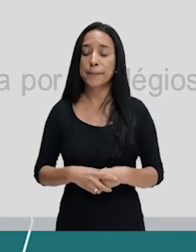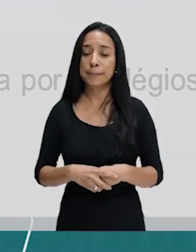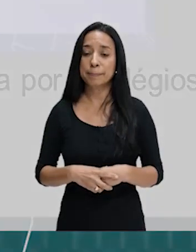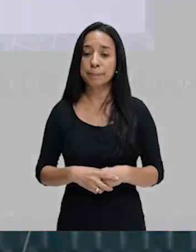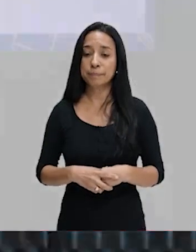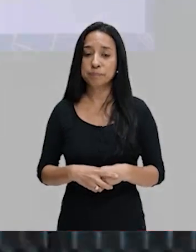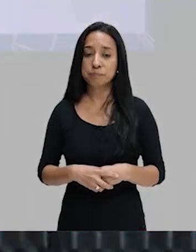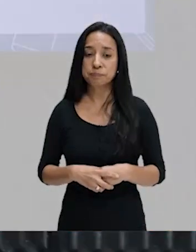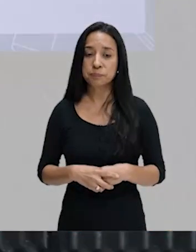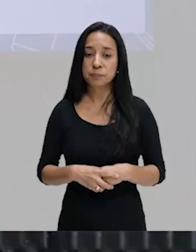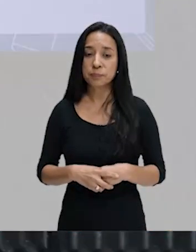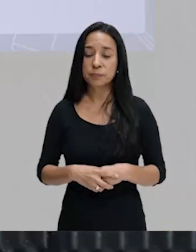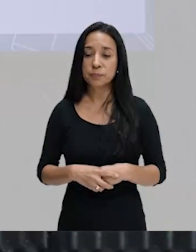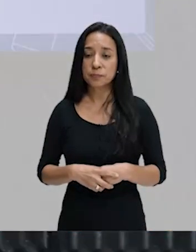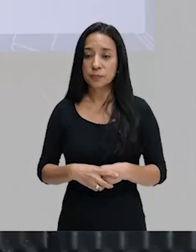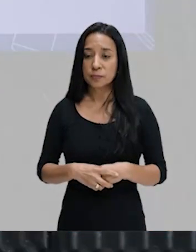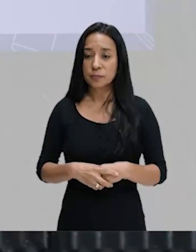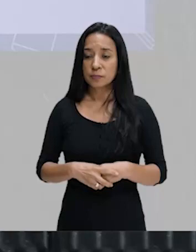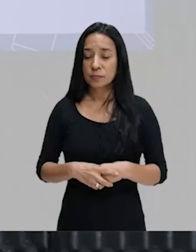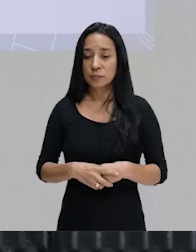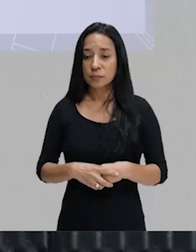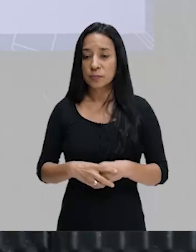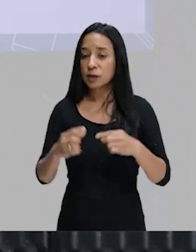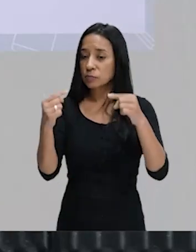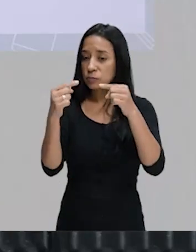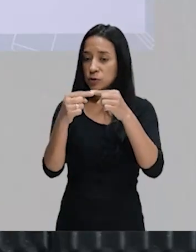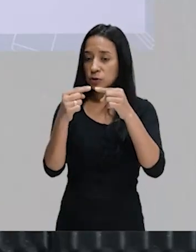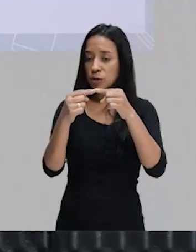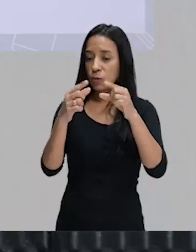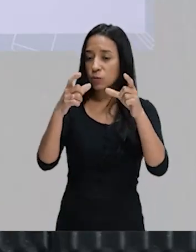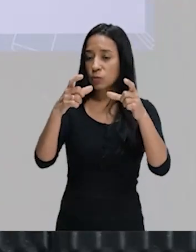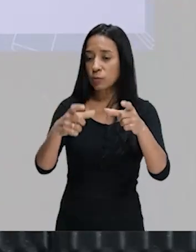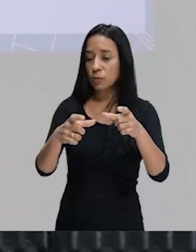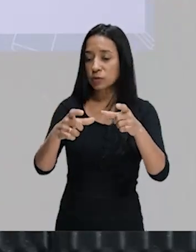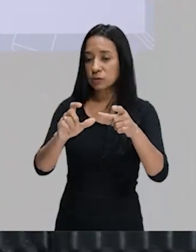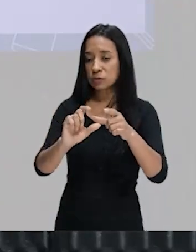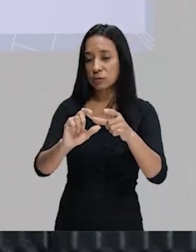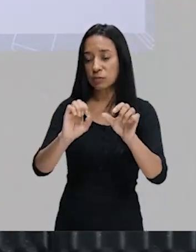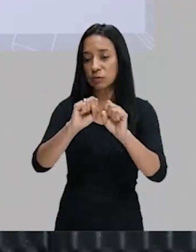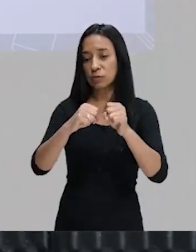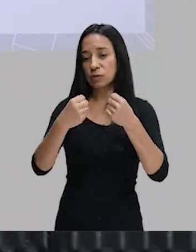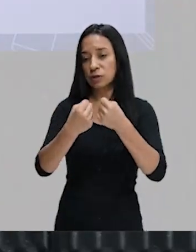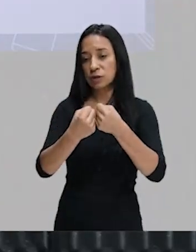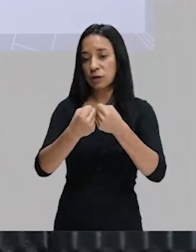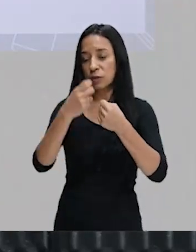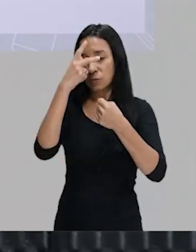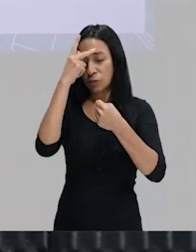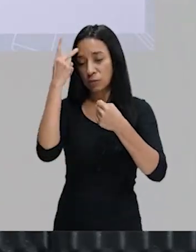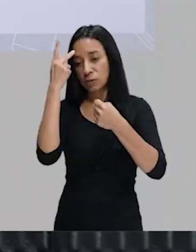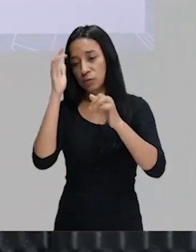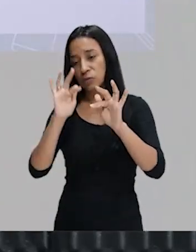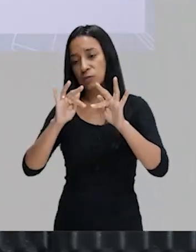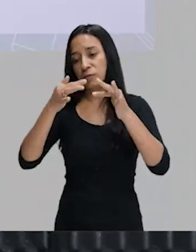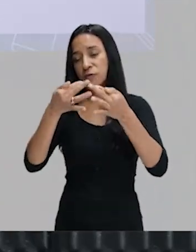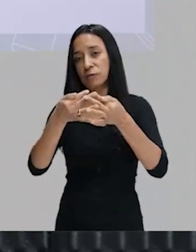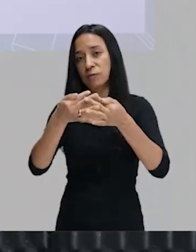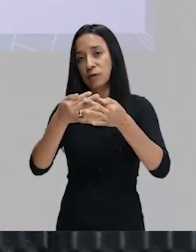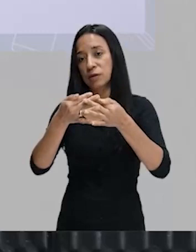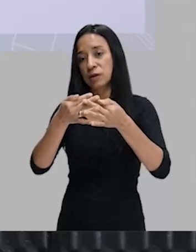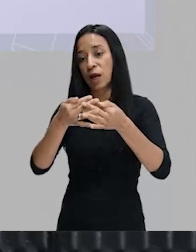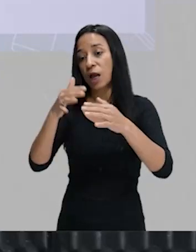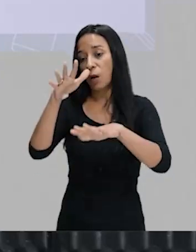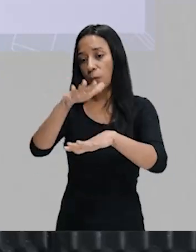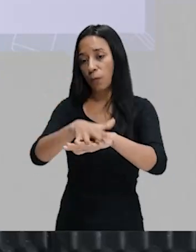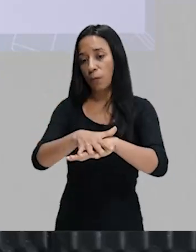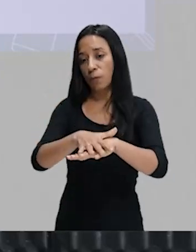castas se definem de acordo com a posição social que determinadas famílias hindus ocupam. Atenção para o termo, famílias